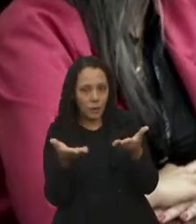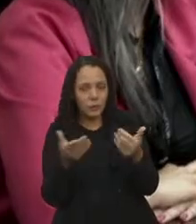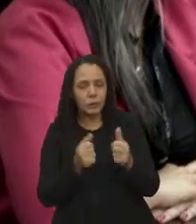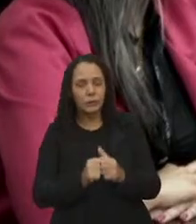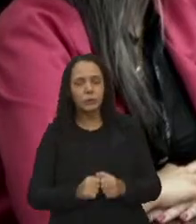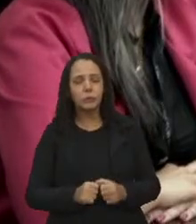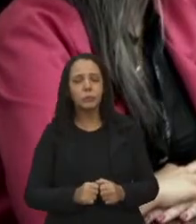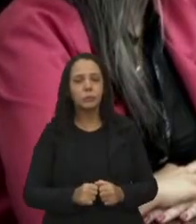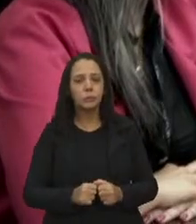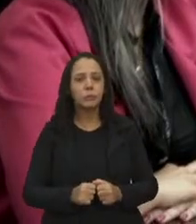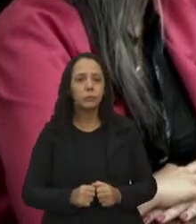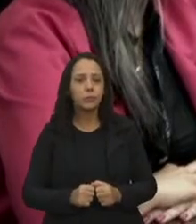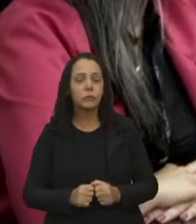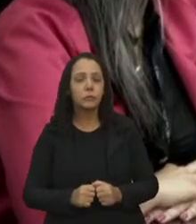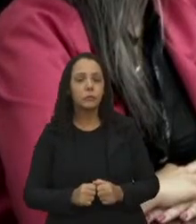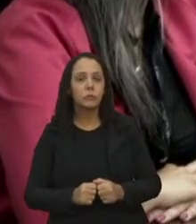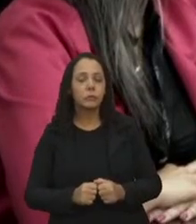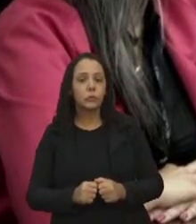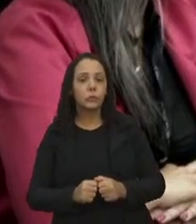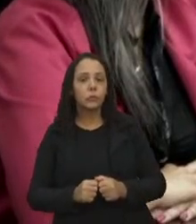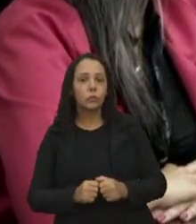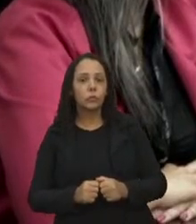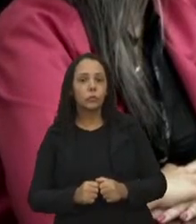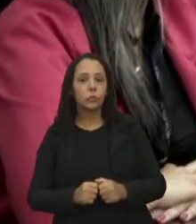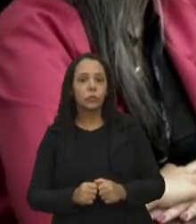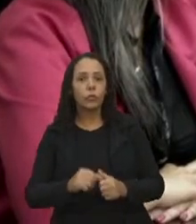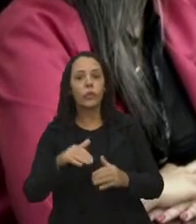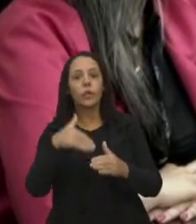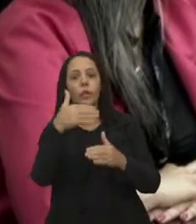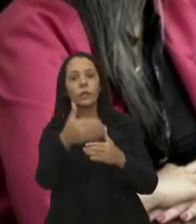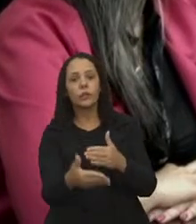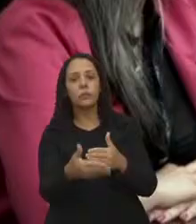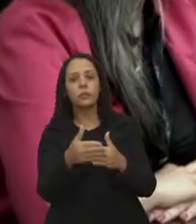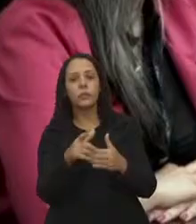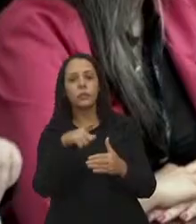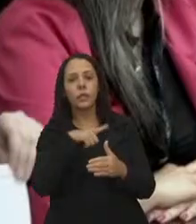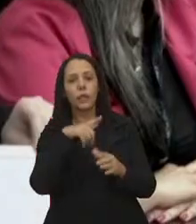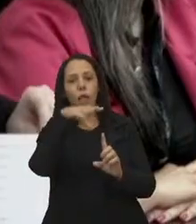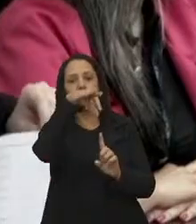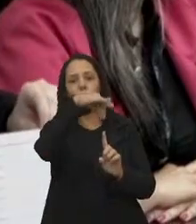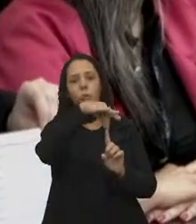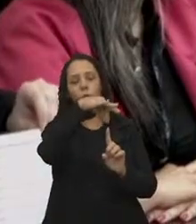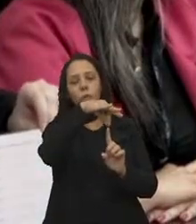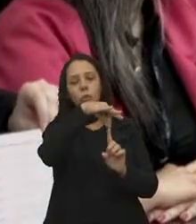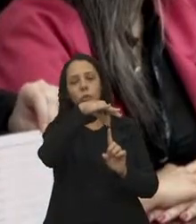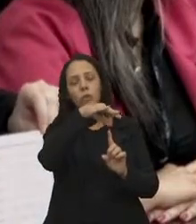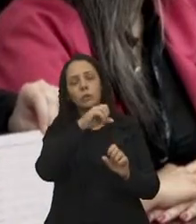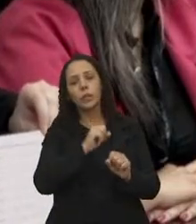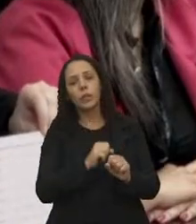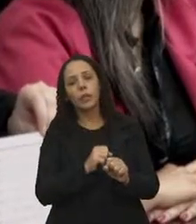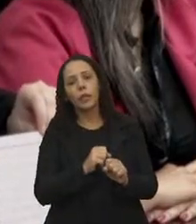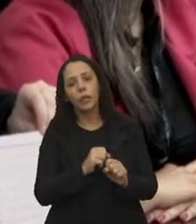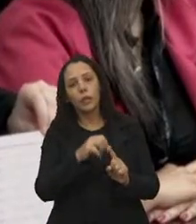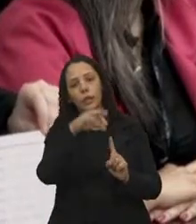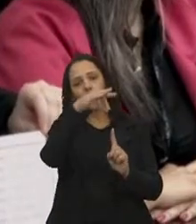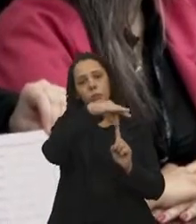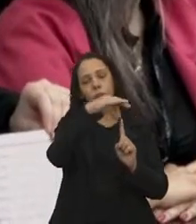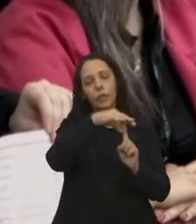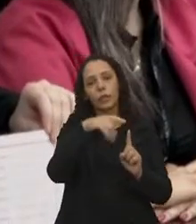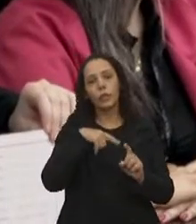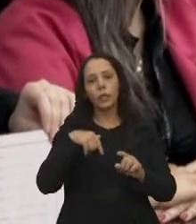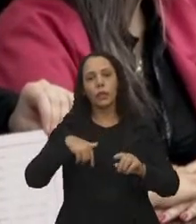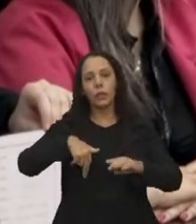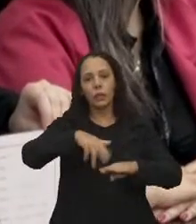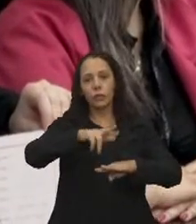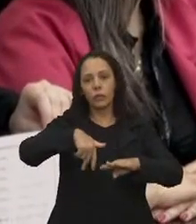daquilo. E em frente lá, onde tem o ponto de ônibus, né, e a gente tem a faixa de